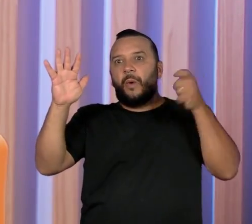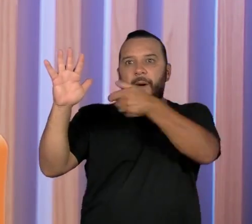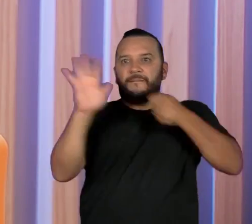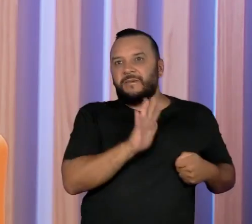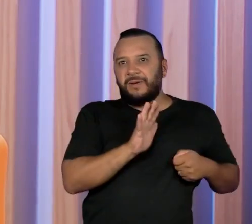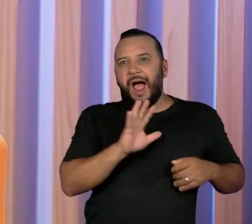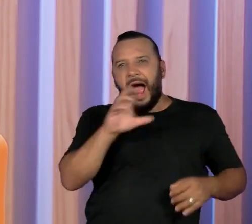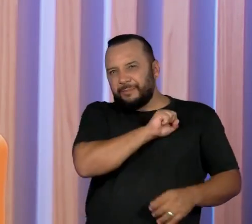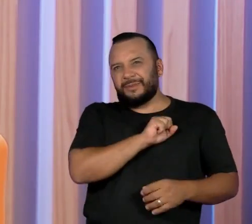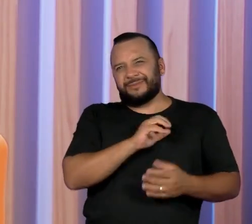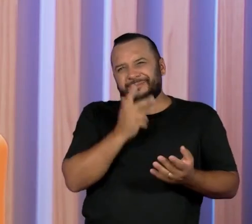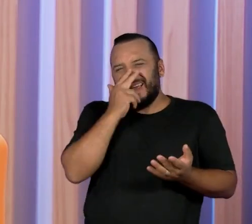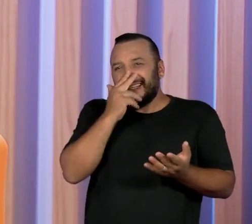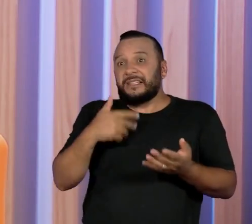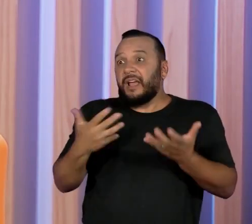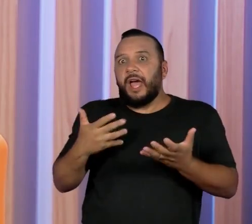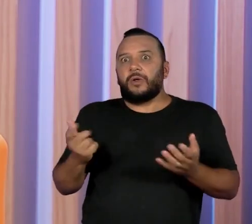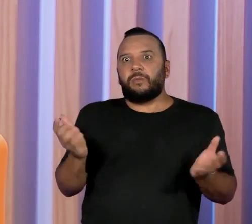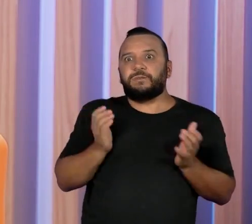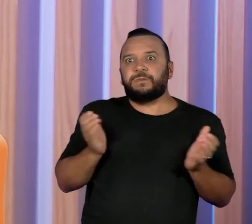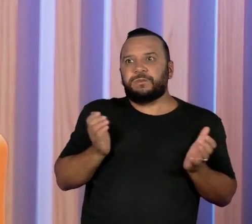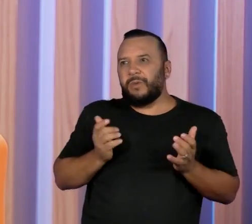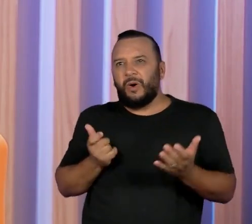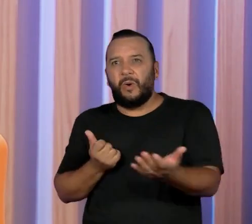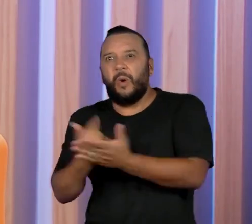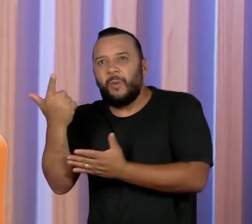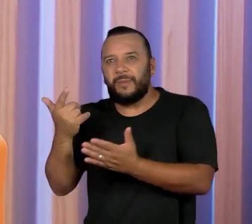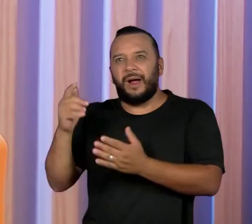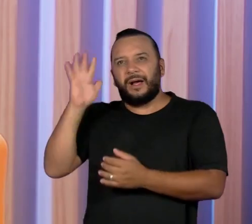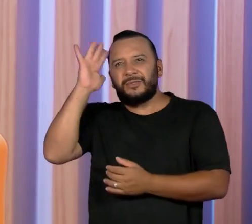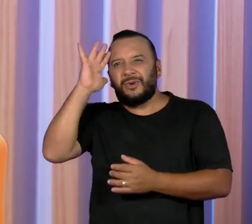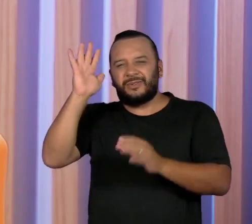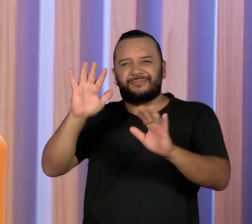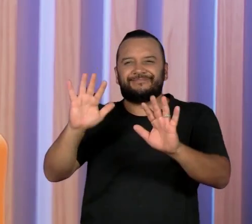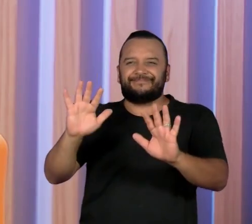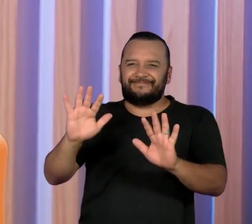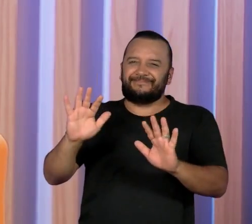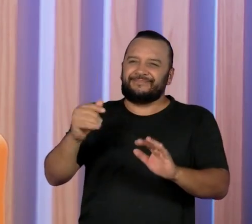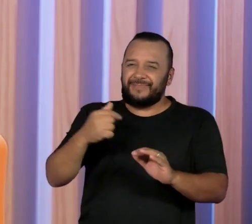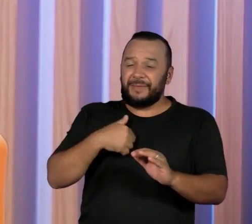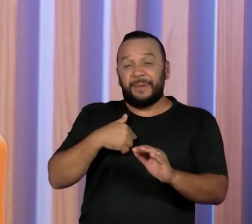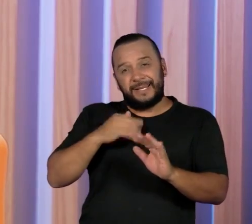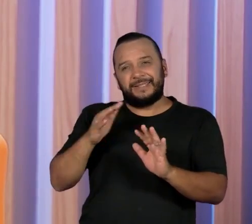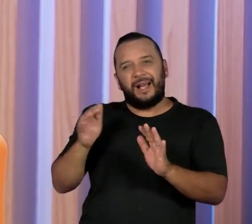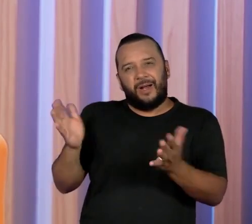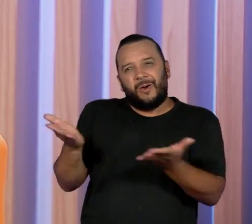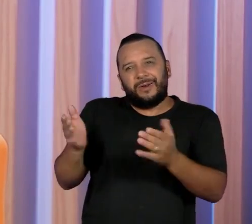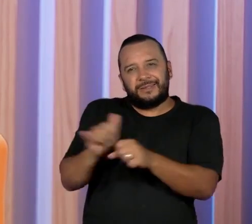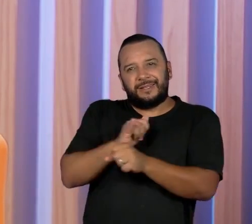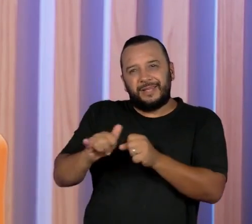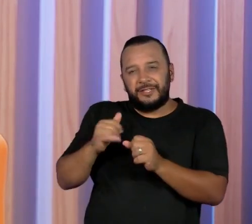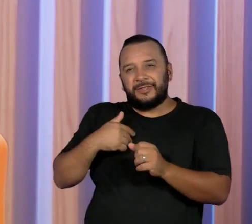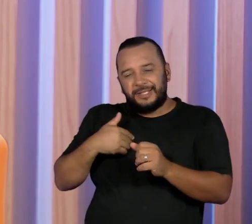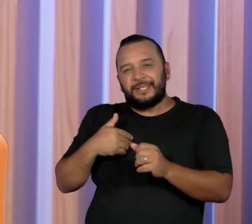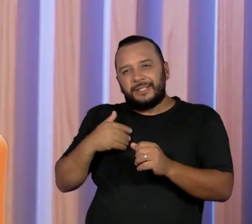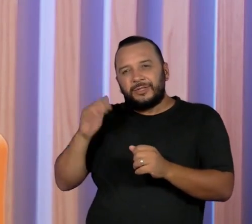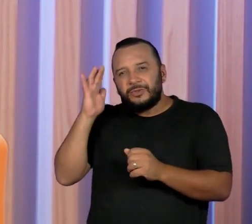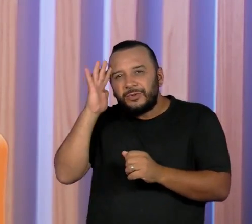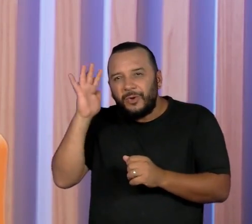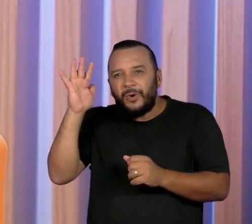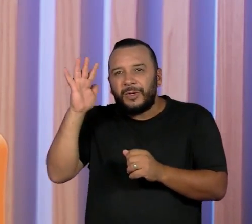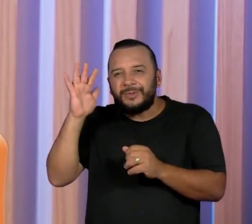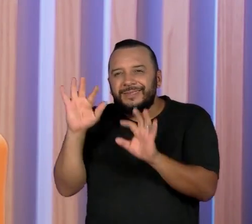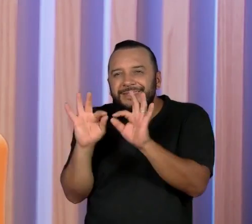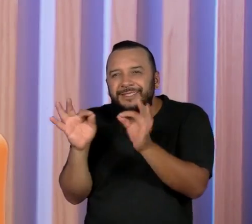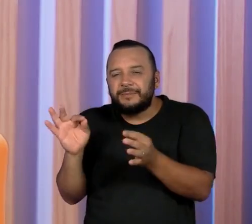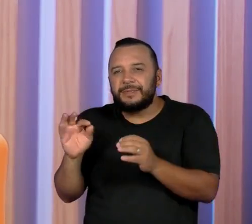ter grana, né, para me sustentar e tudo mais. Eu fui traçando esses pequenos caminhos, assim, até eu conseguir ter